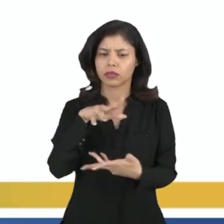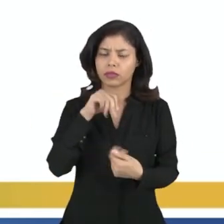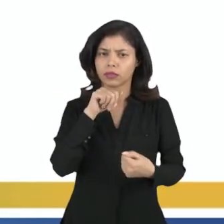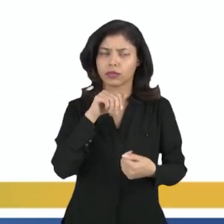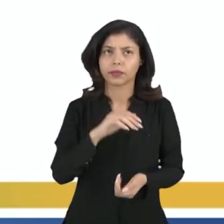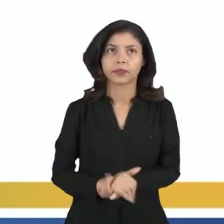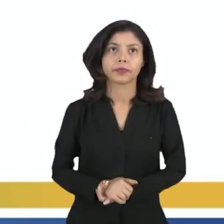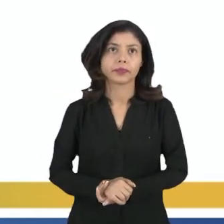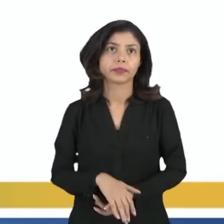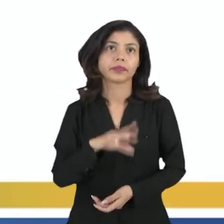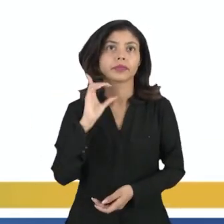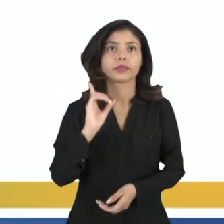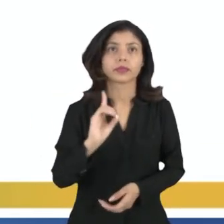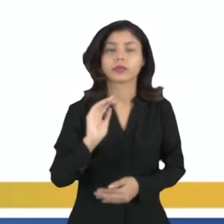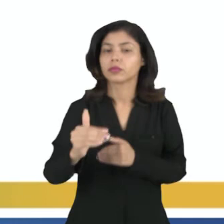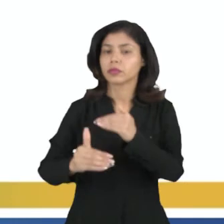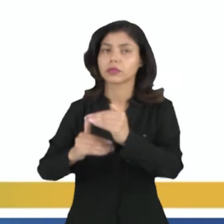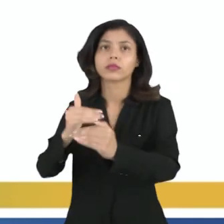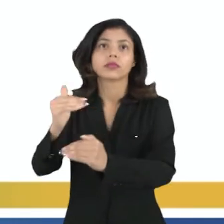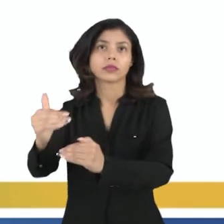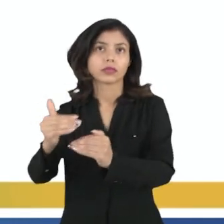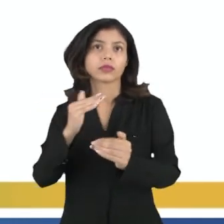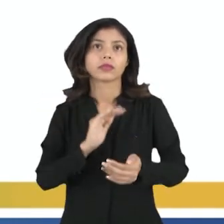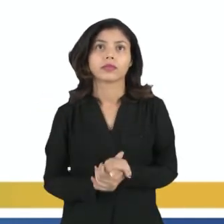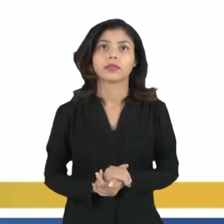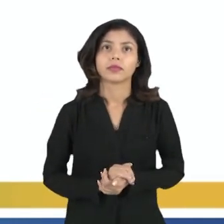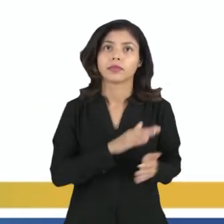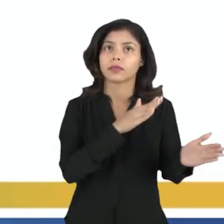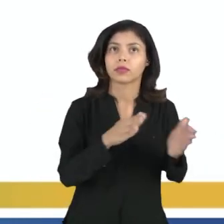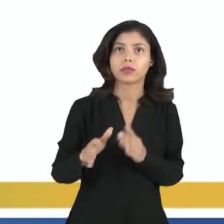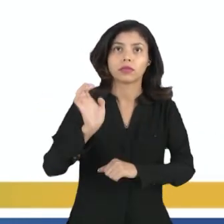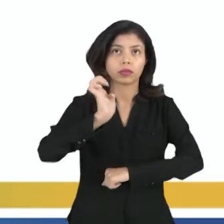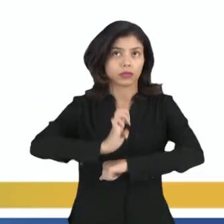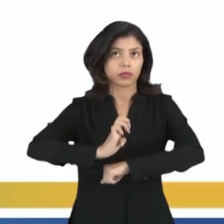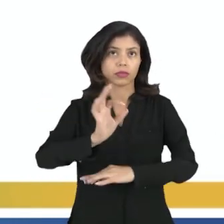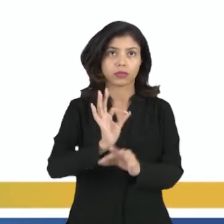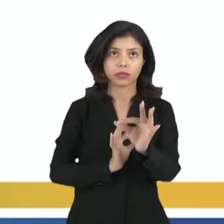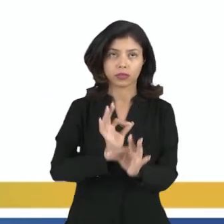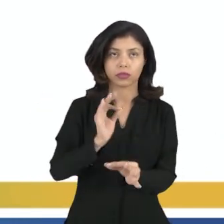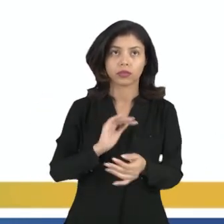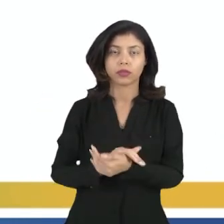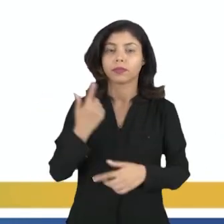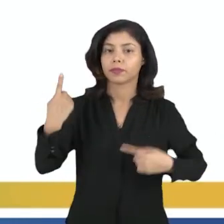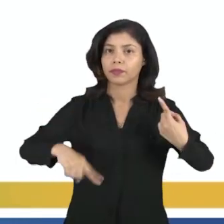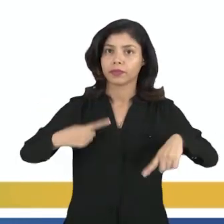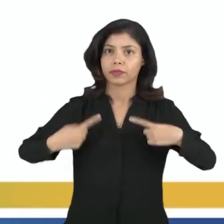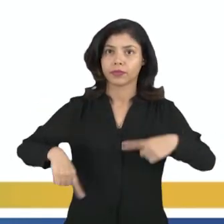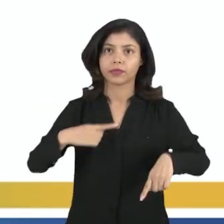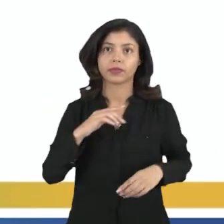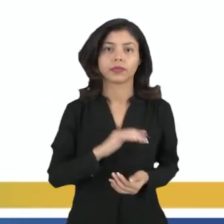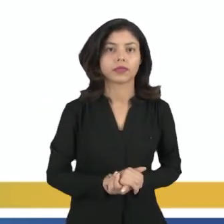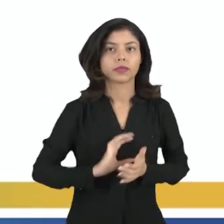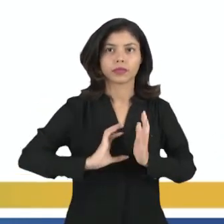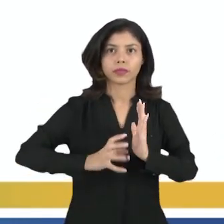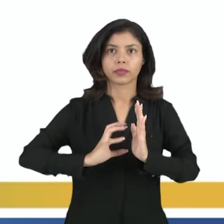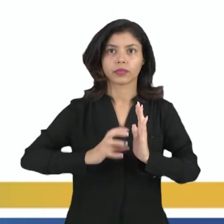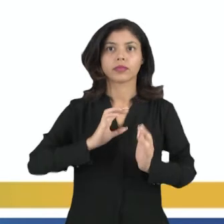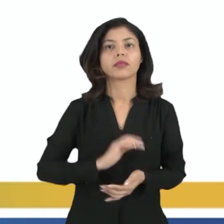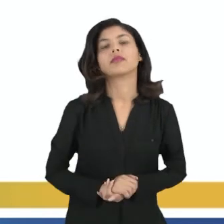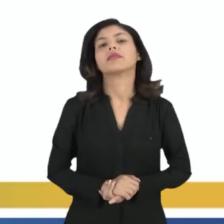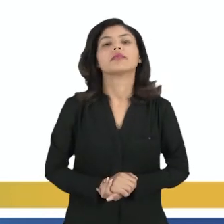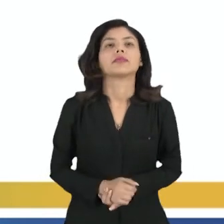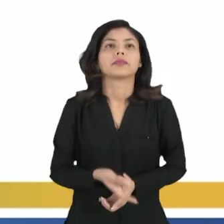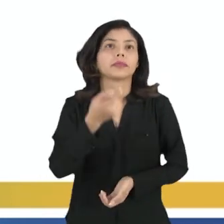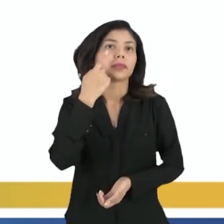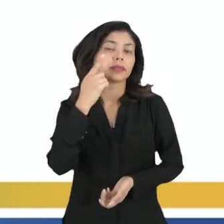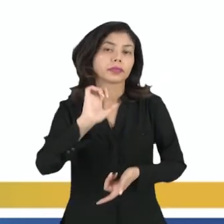questões globais. D, desenvolvem-se a partir do controle do Estado e dos partidos políticos.